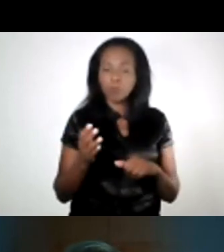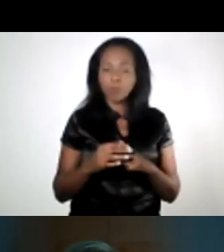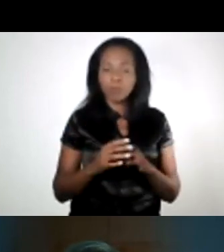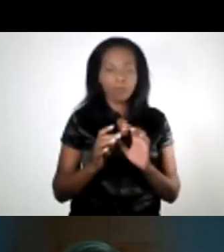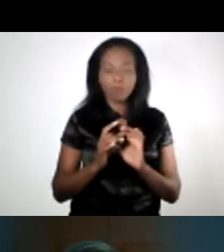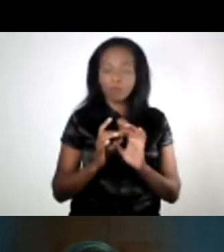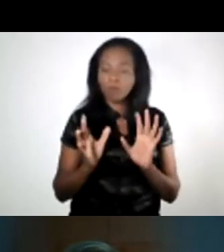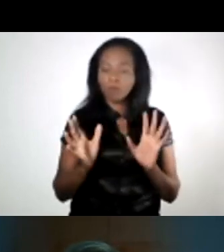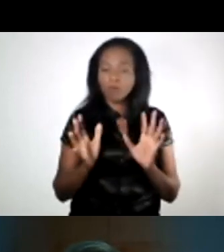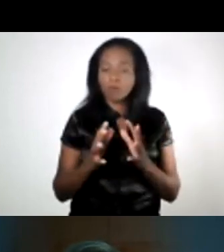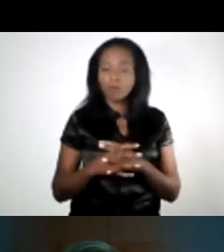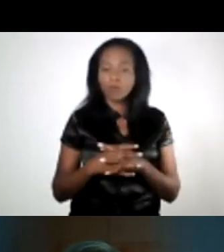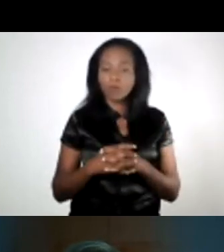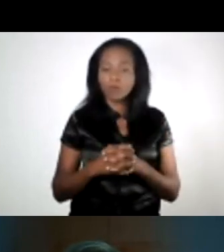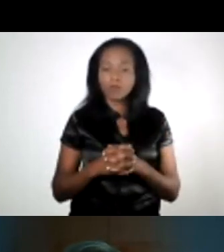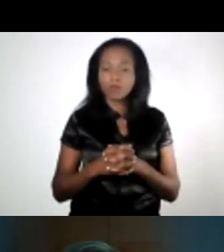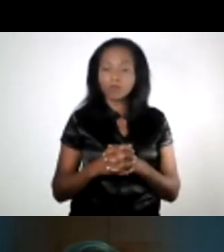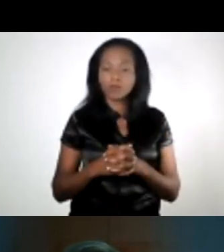vontade.